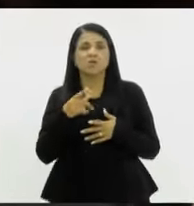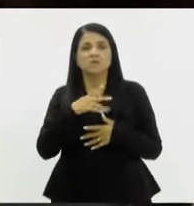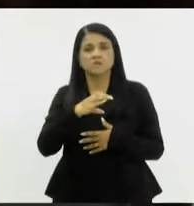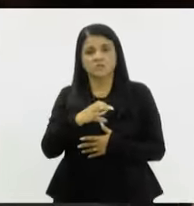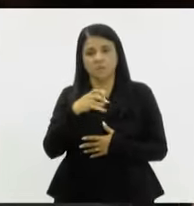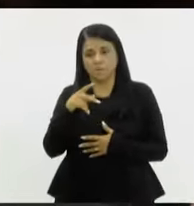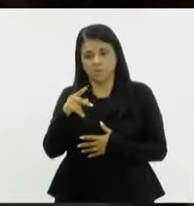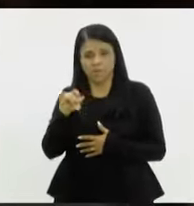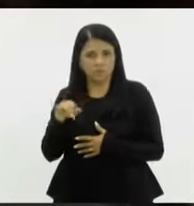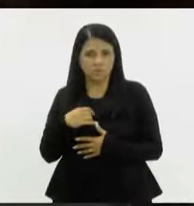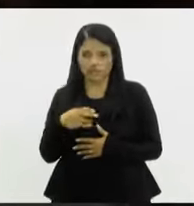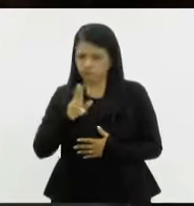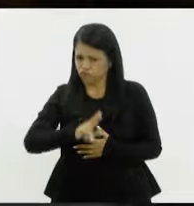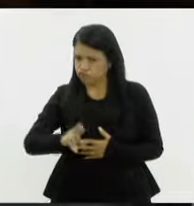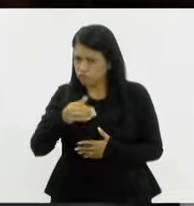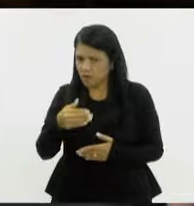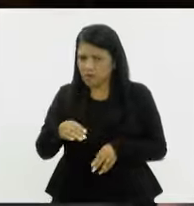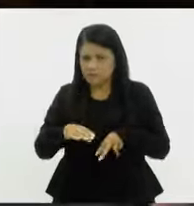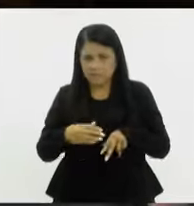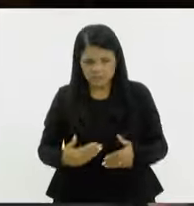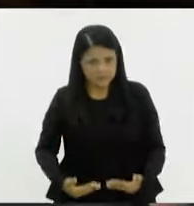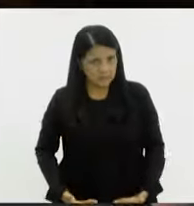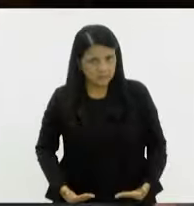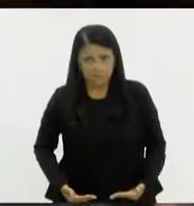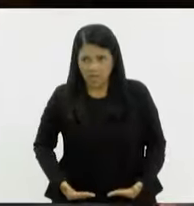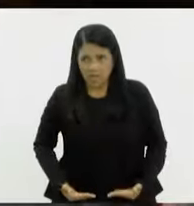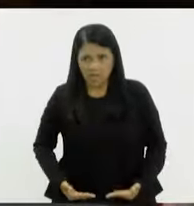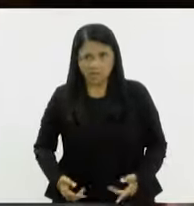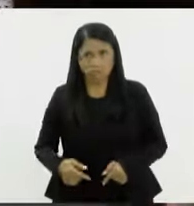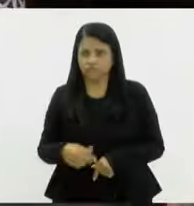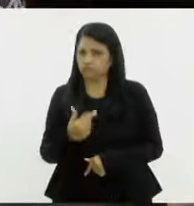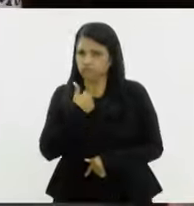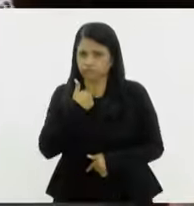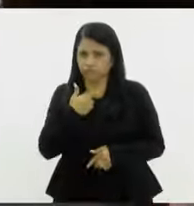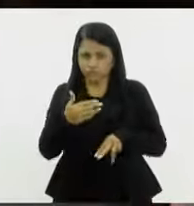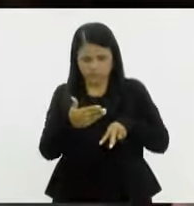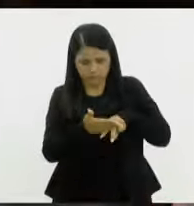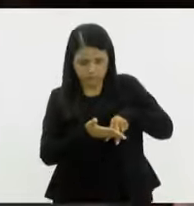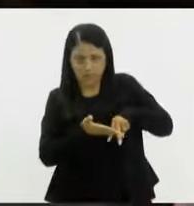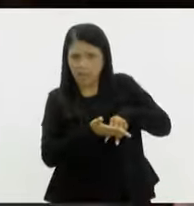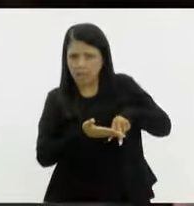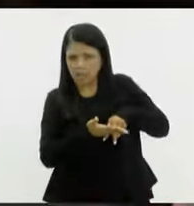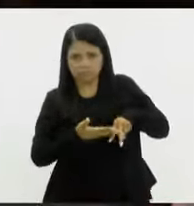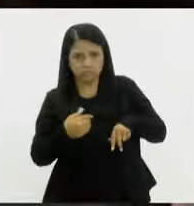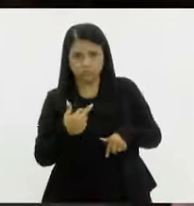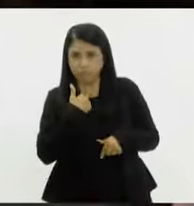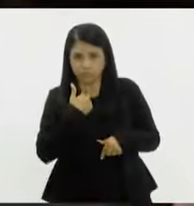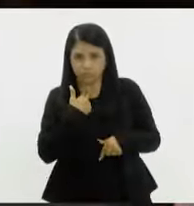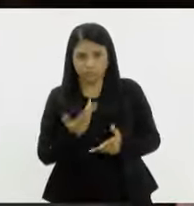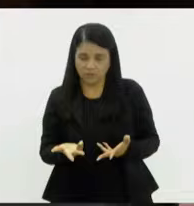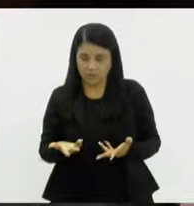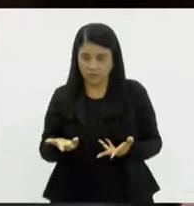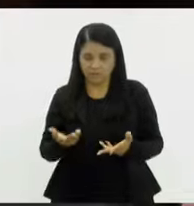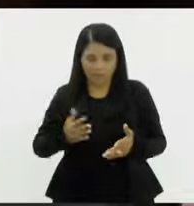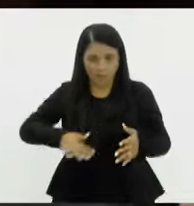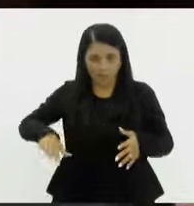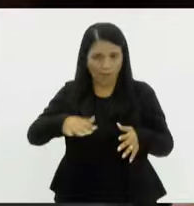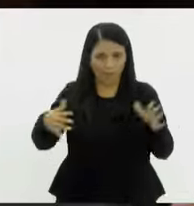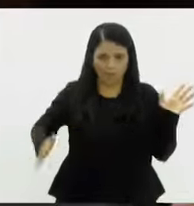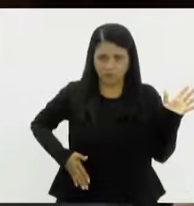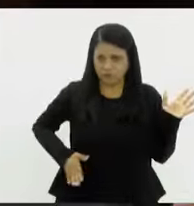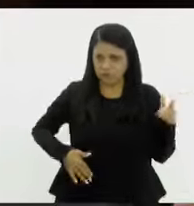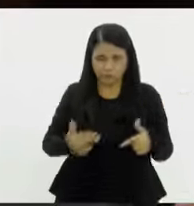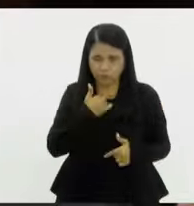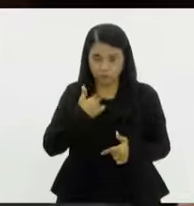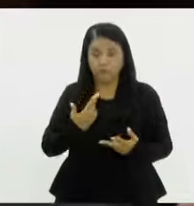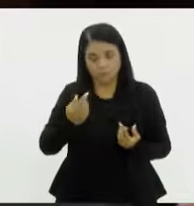usava saia imagina ia no meio depoimento aqueles bandido todo né não dava para ficar de saia tinha que ser de calça cumprida E aí